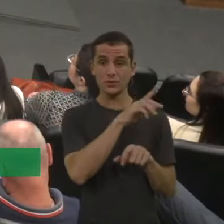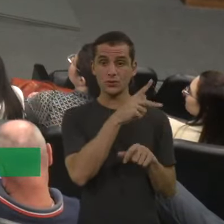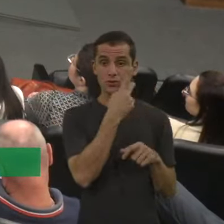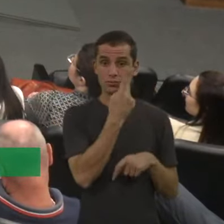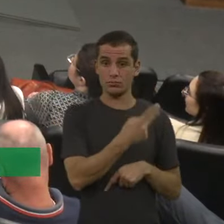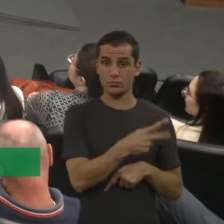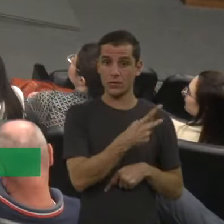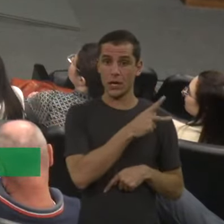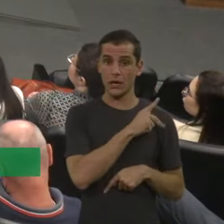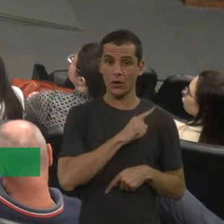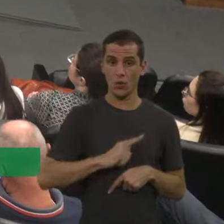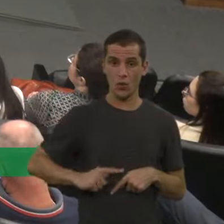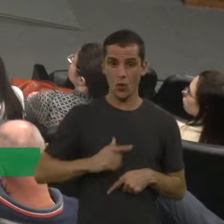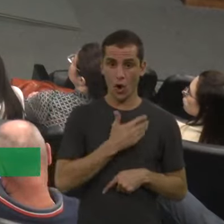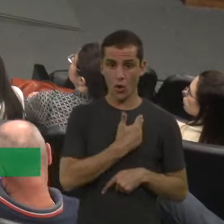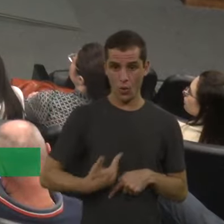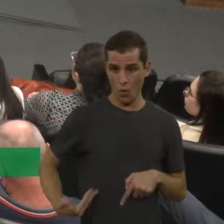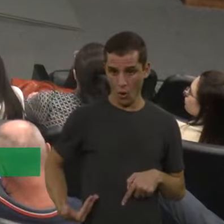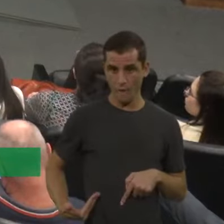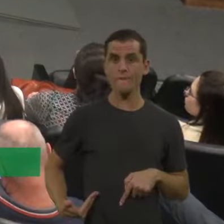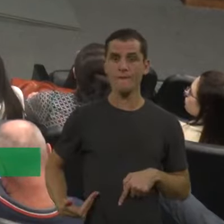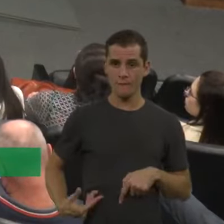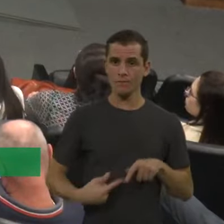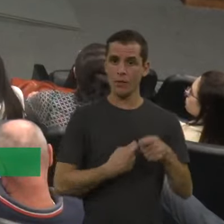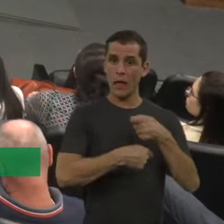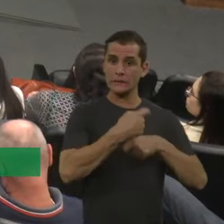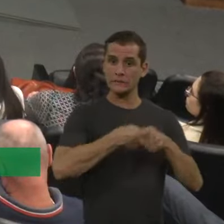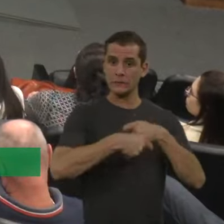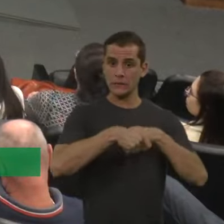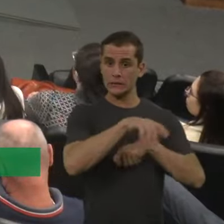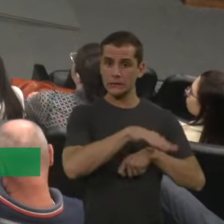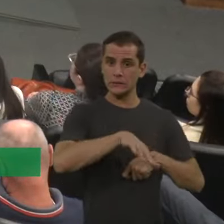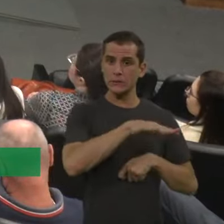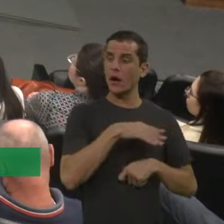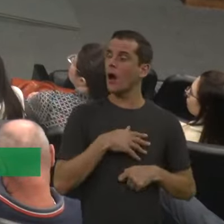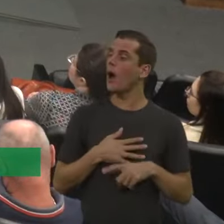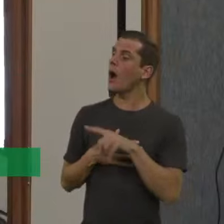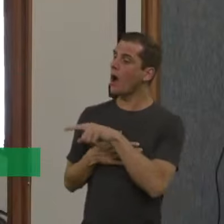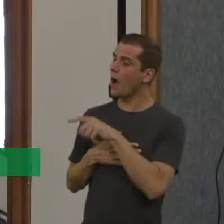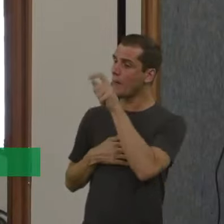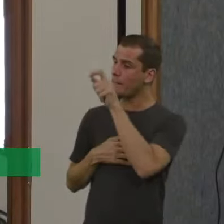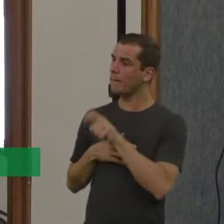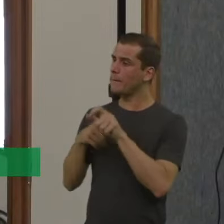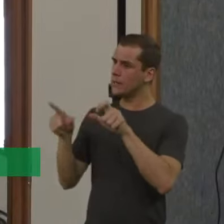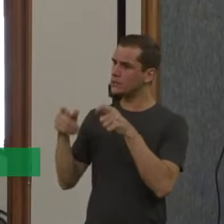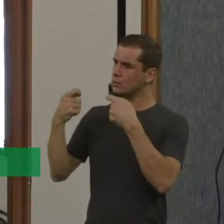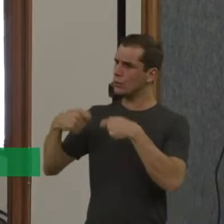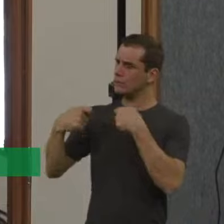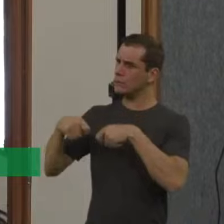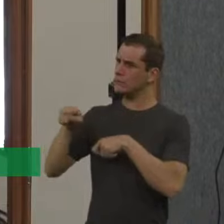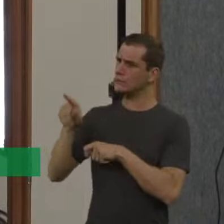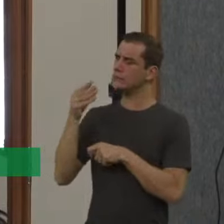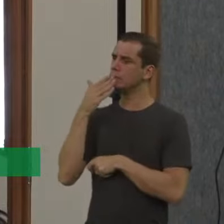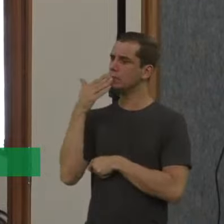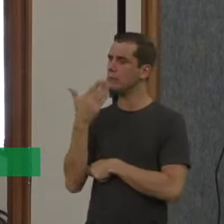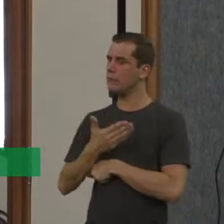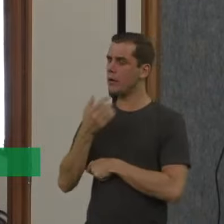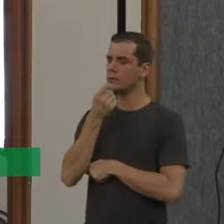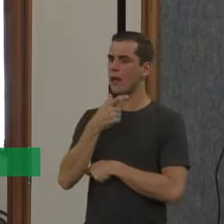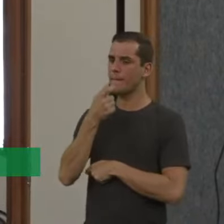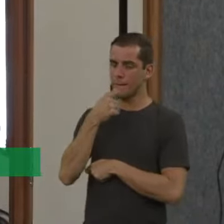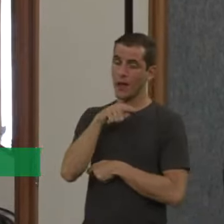administrativos a respeito, primeiro, do que é esse problema, né? Se ninguém se manifesta, é óbvio, não